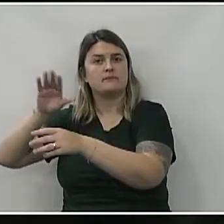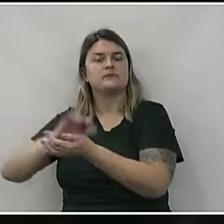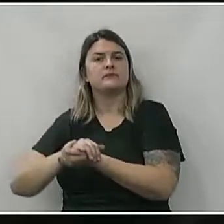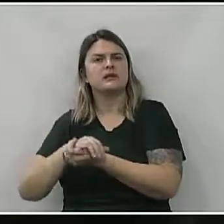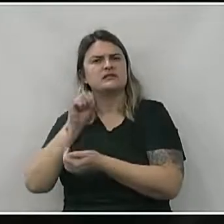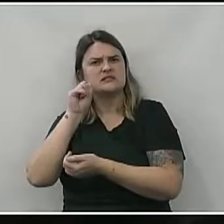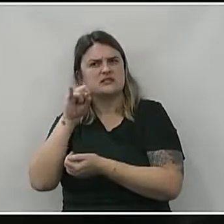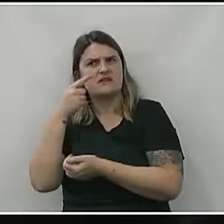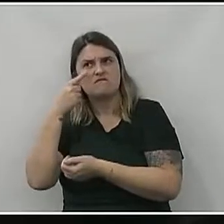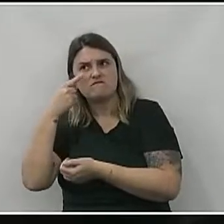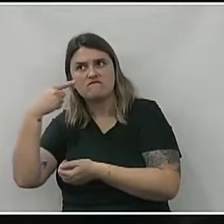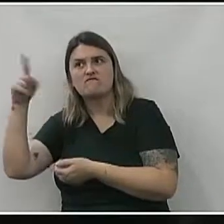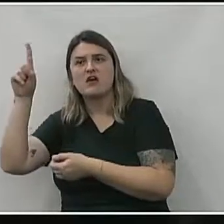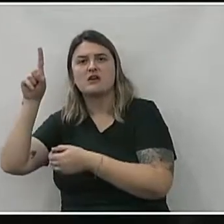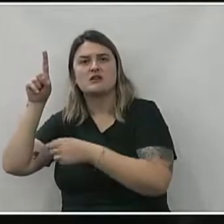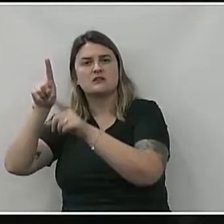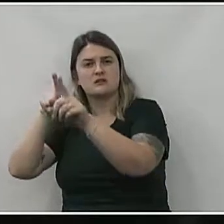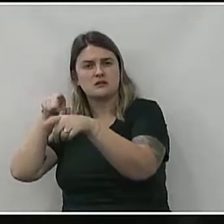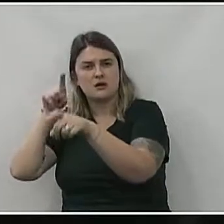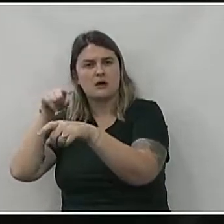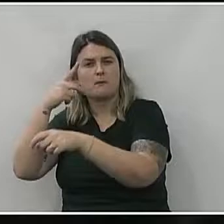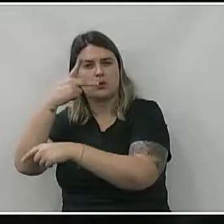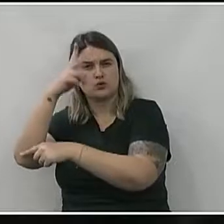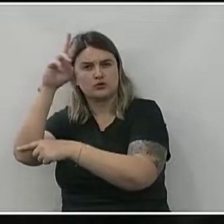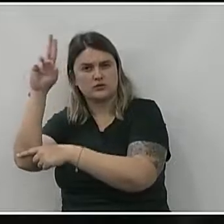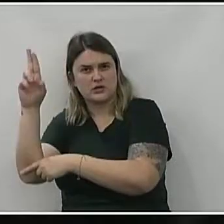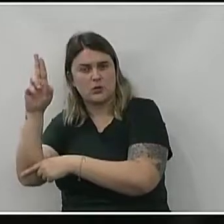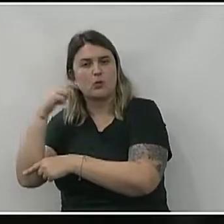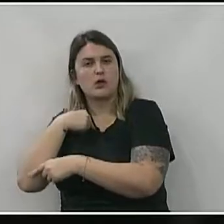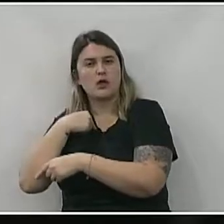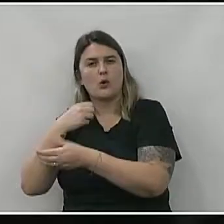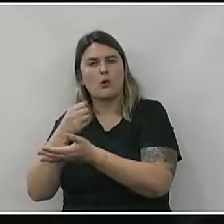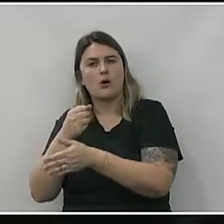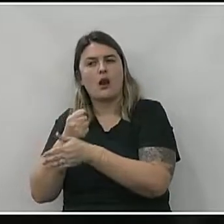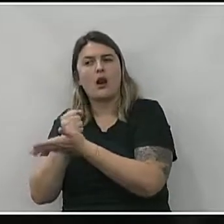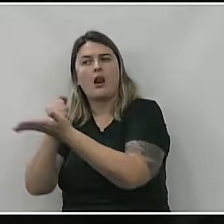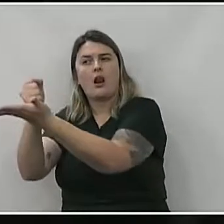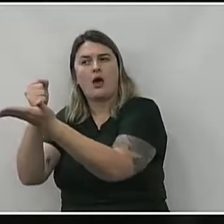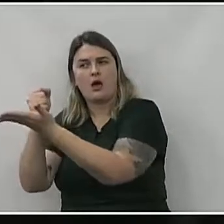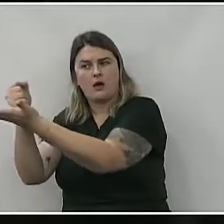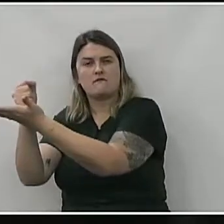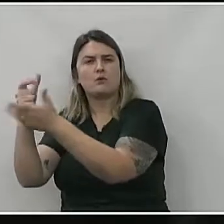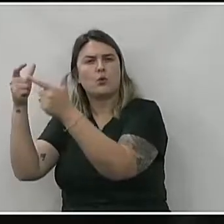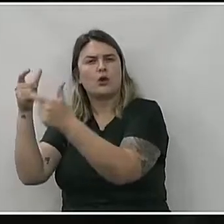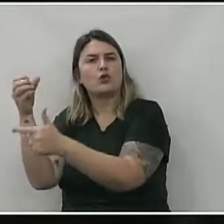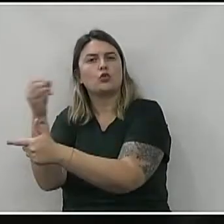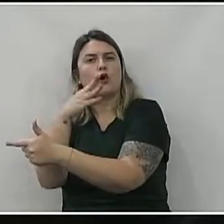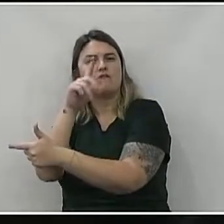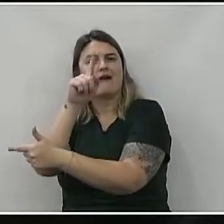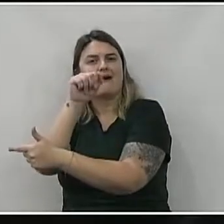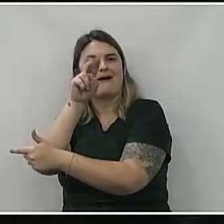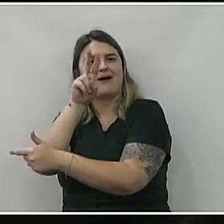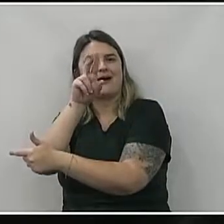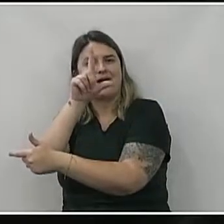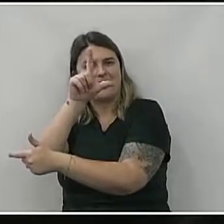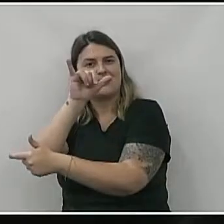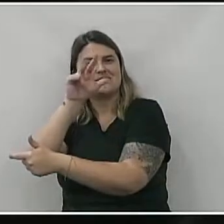roda nos interiores de Porto União, eu sei porque eu faço entrega lá na Nova Galícia, você vê as estradas